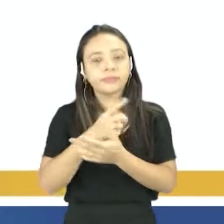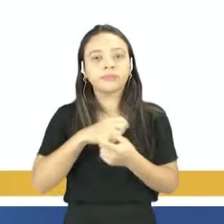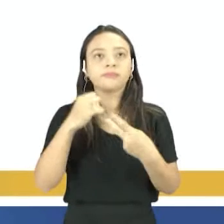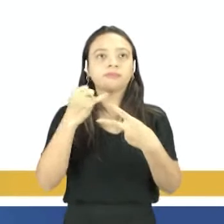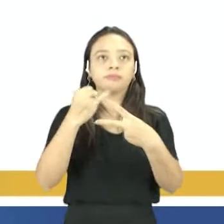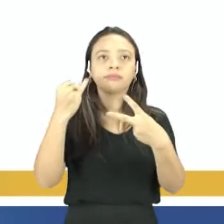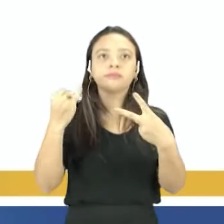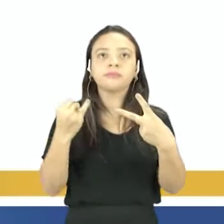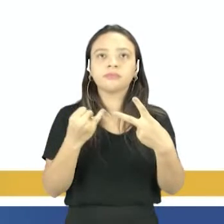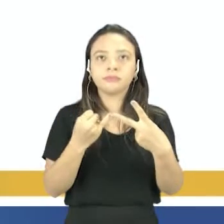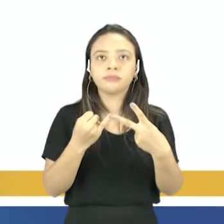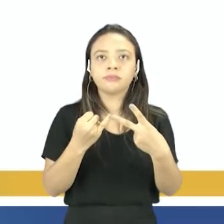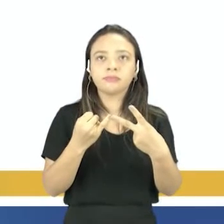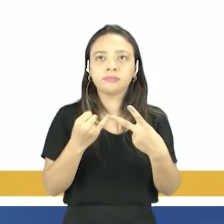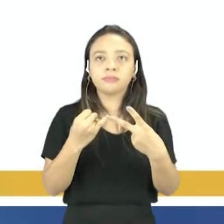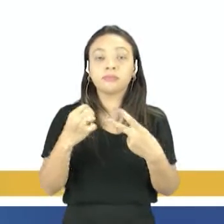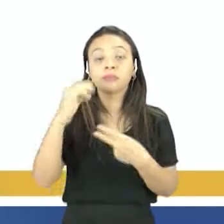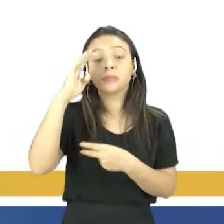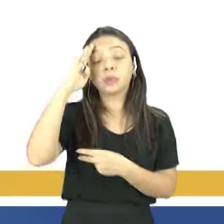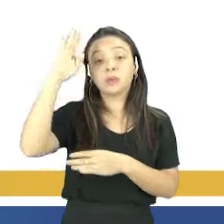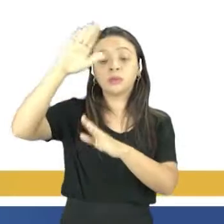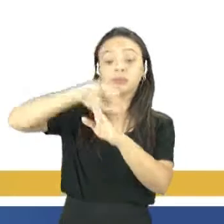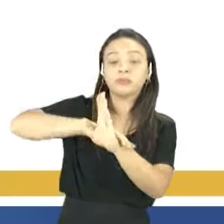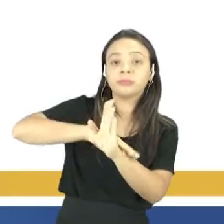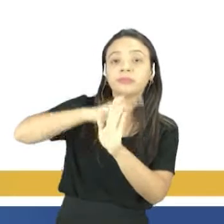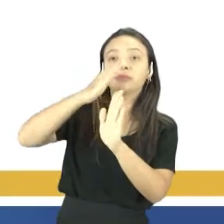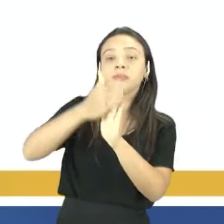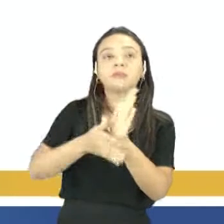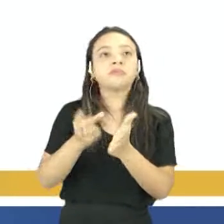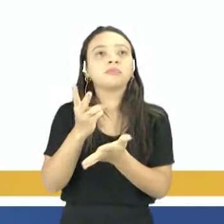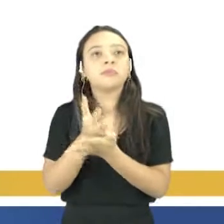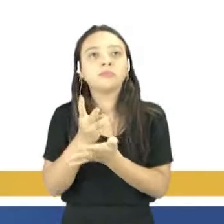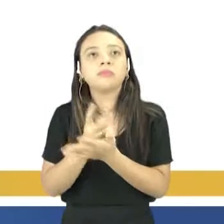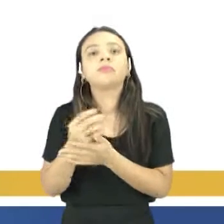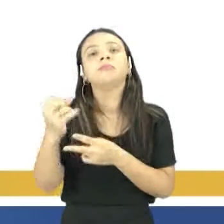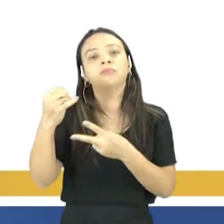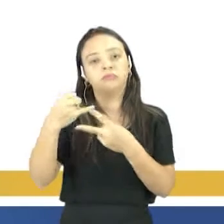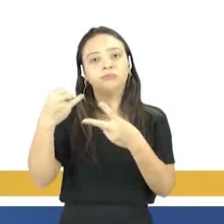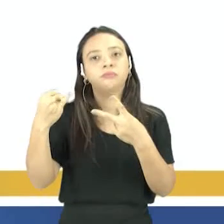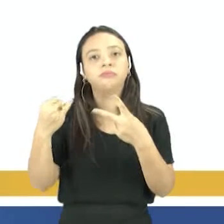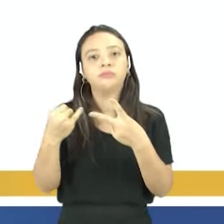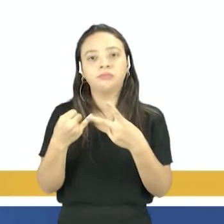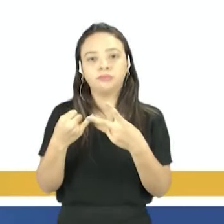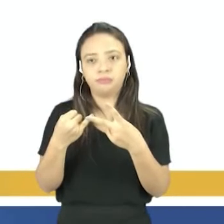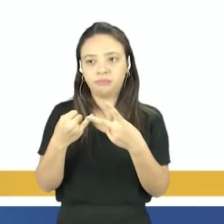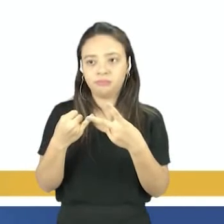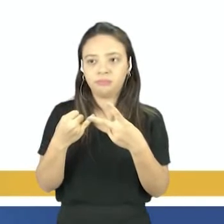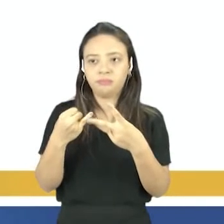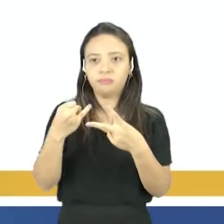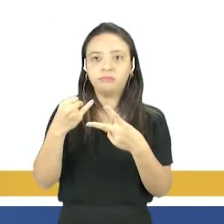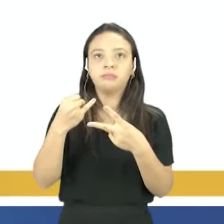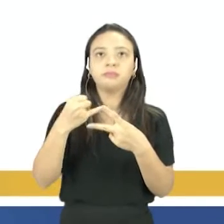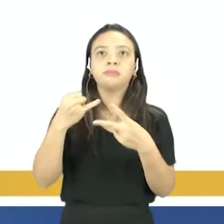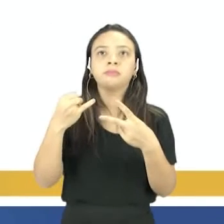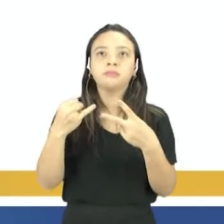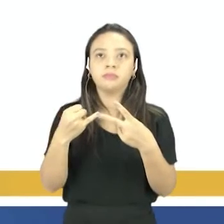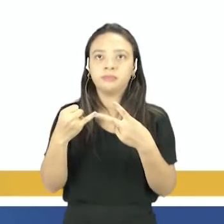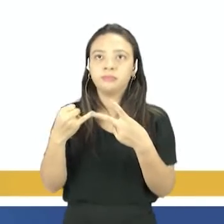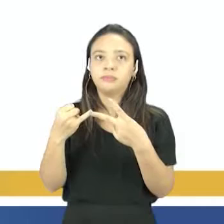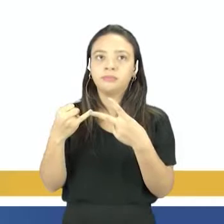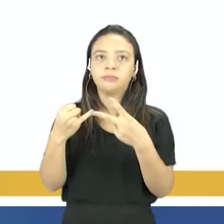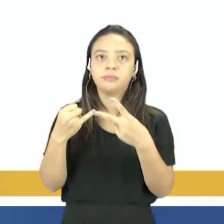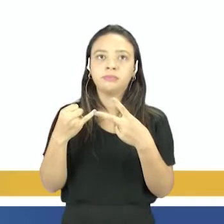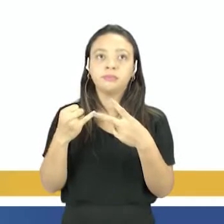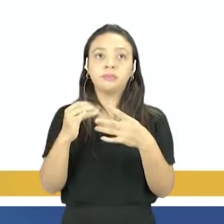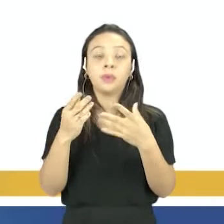em especial suas secções planas faciais são sempre polígonos. Quando isso acontece, dizemos que essa